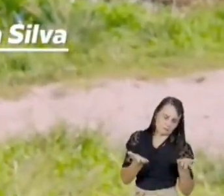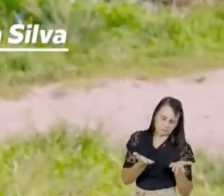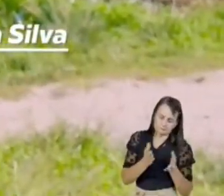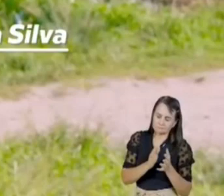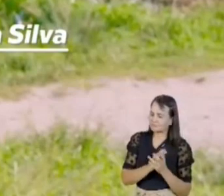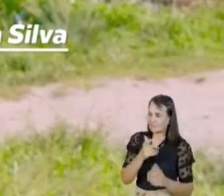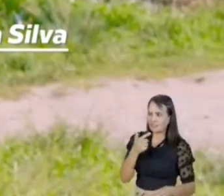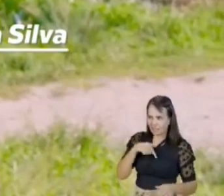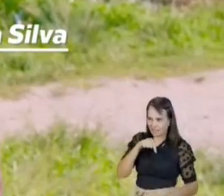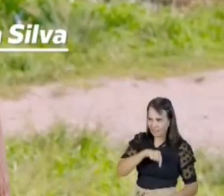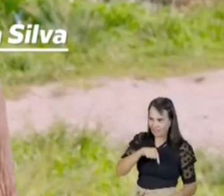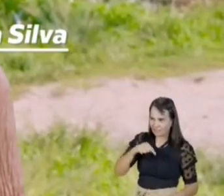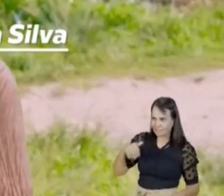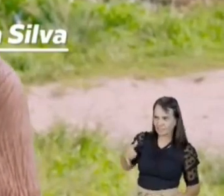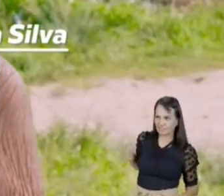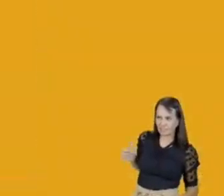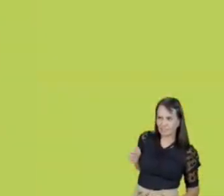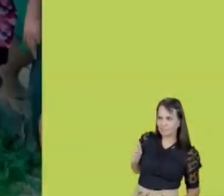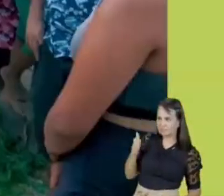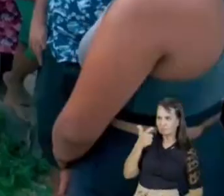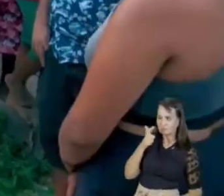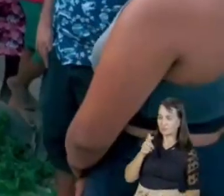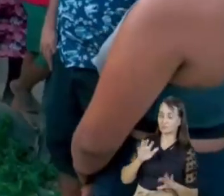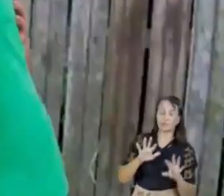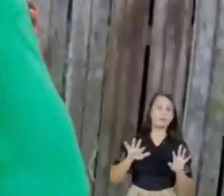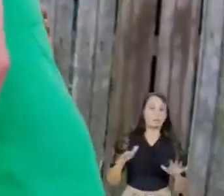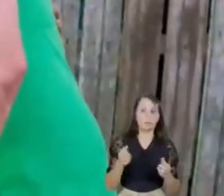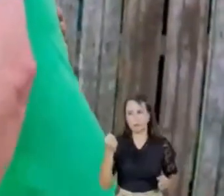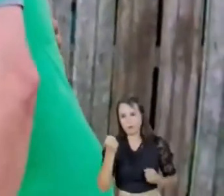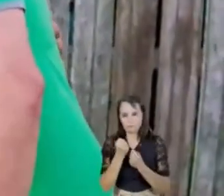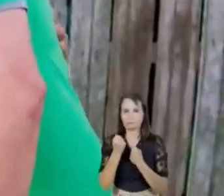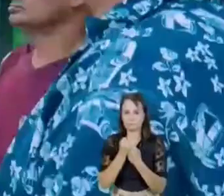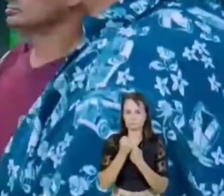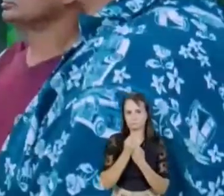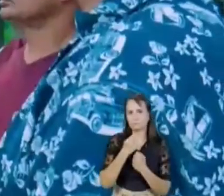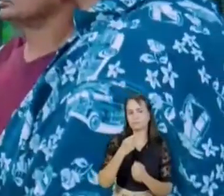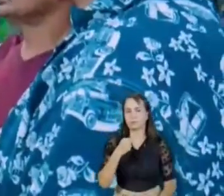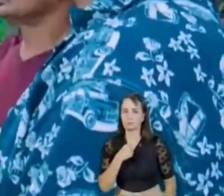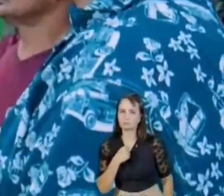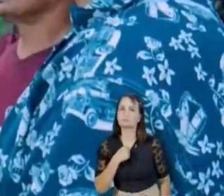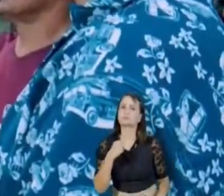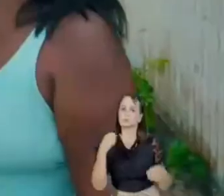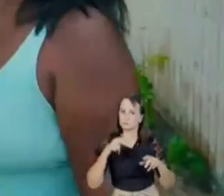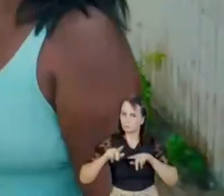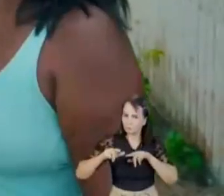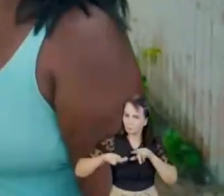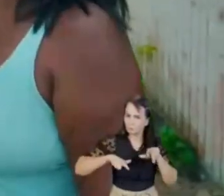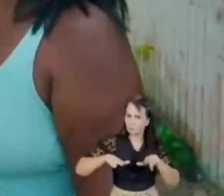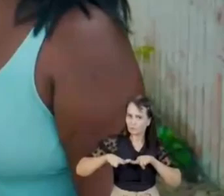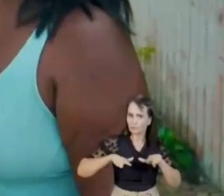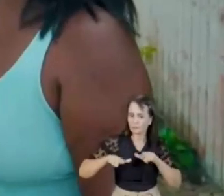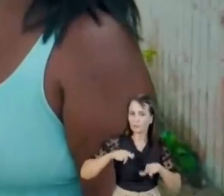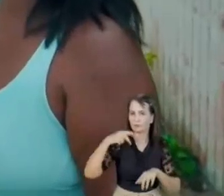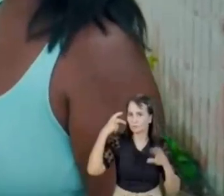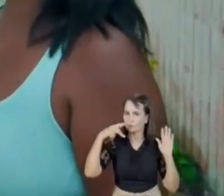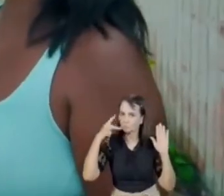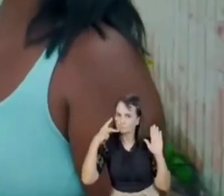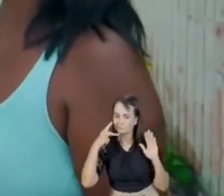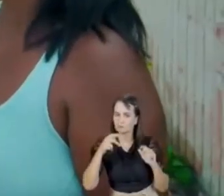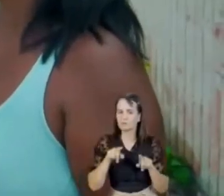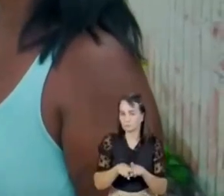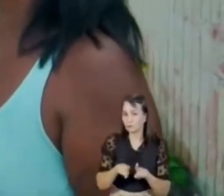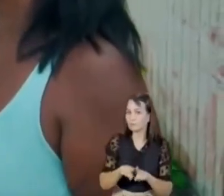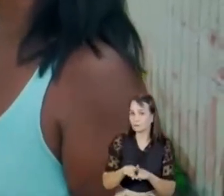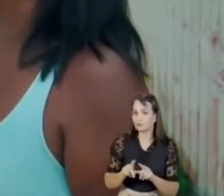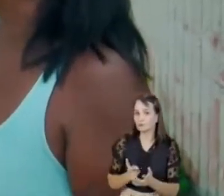pobre, não tem rico aqui no meio, não. Conte com a gente e com o nosso trabalho como prefeito, o trabalho que hoje a gente já faz como deputado, que a gente fez